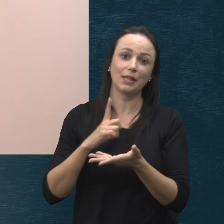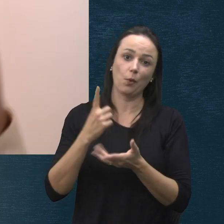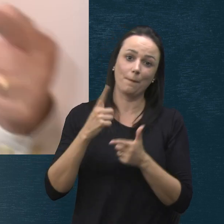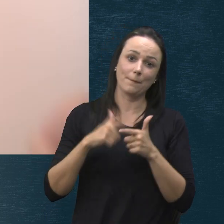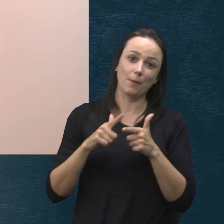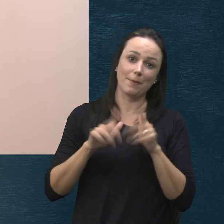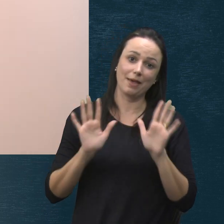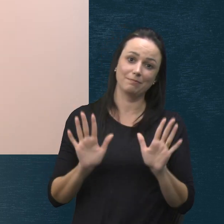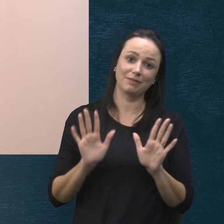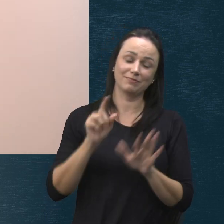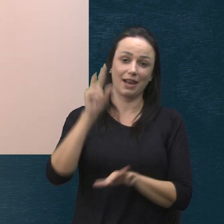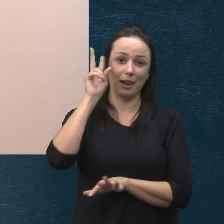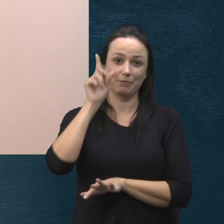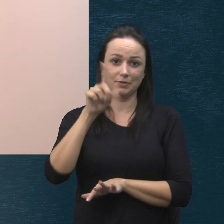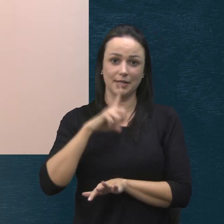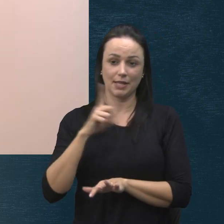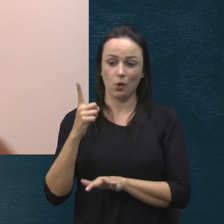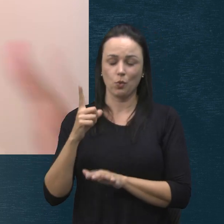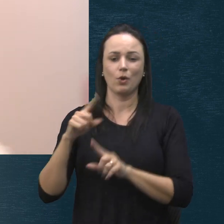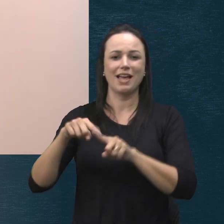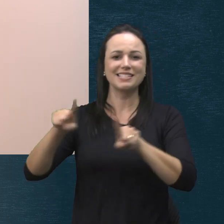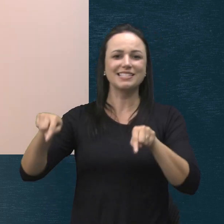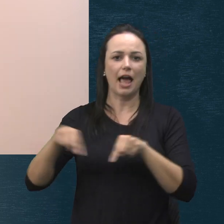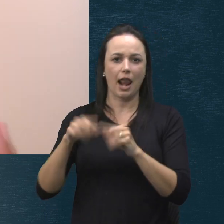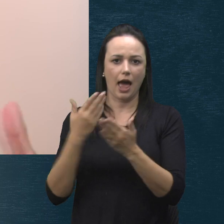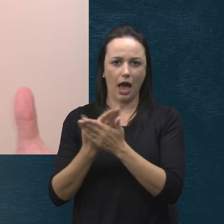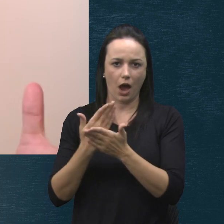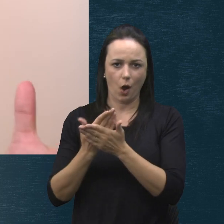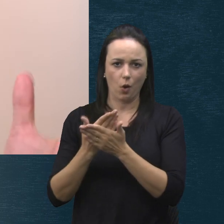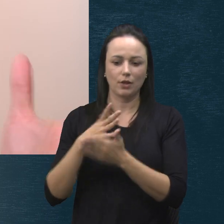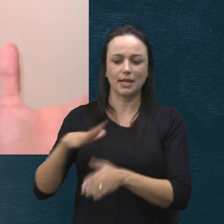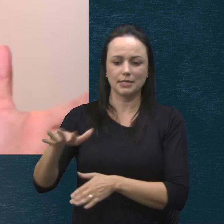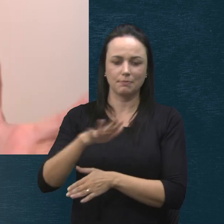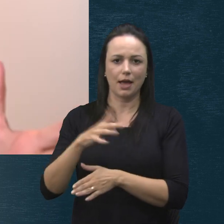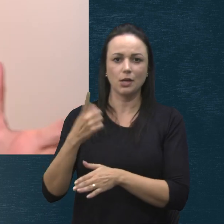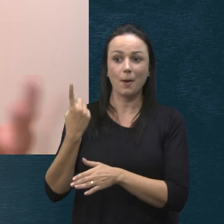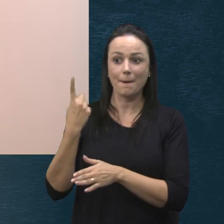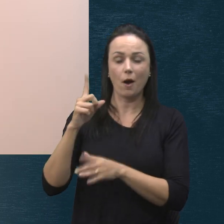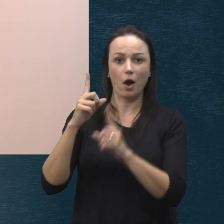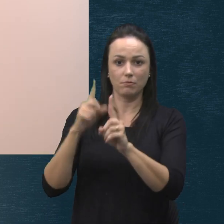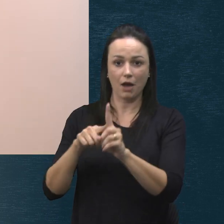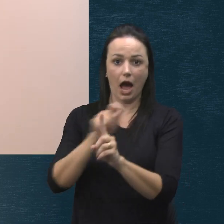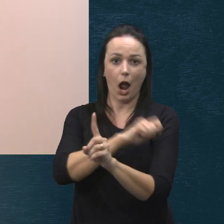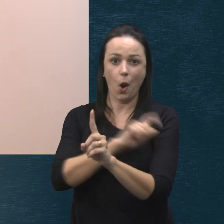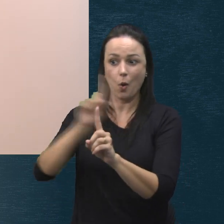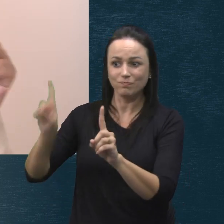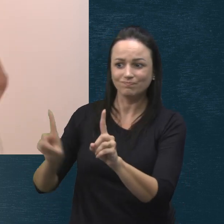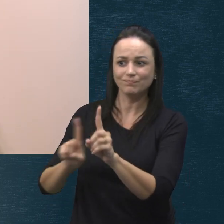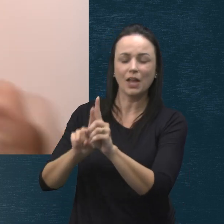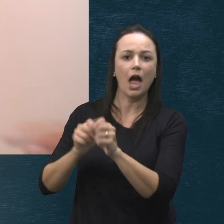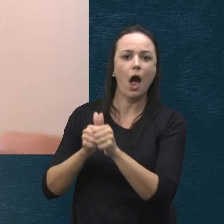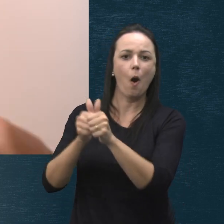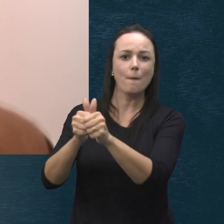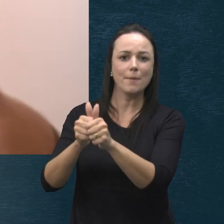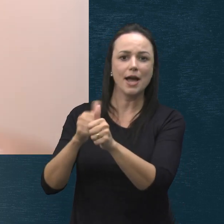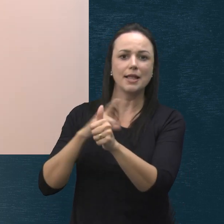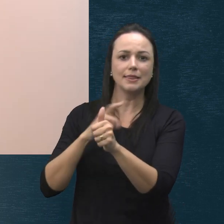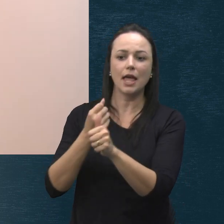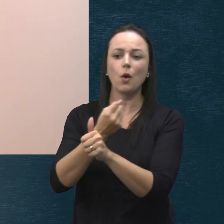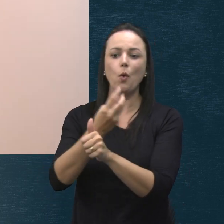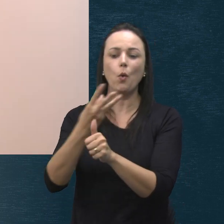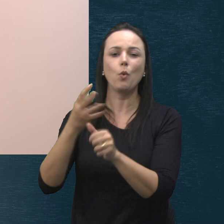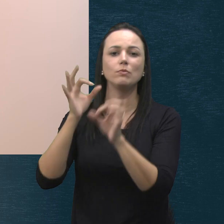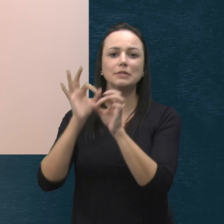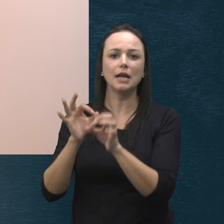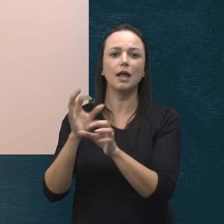Lembrando que se você tem um acompanhante em sala de aula, você tem um espaço também ocupado naquela sala de aula. Existe uma proporção de alunos por metro quadrado